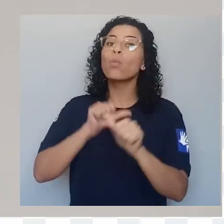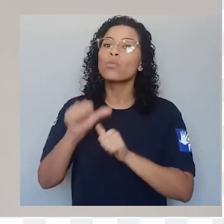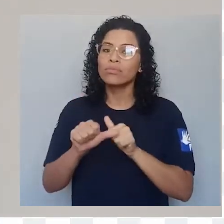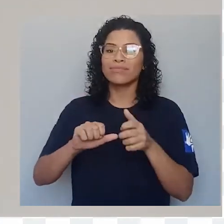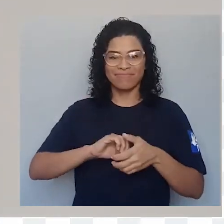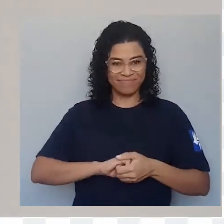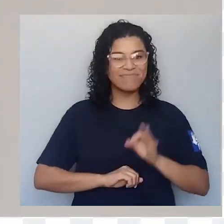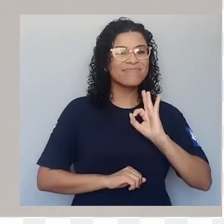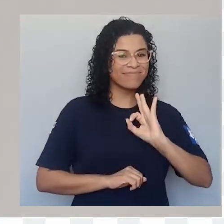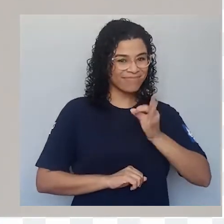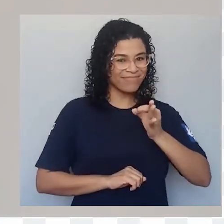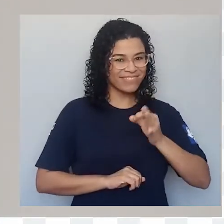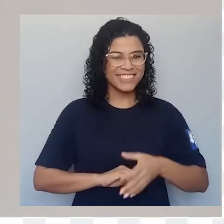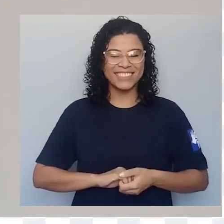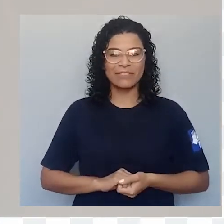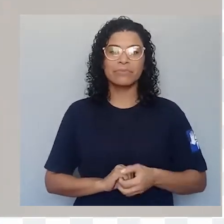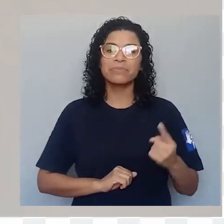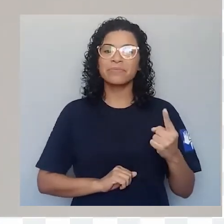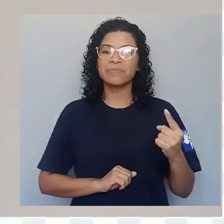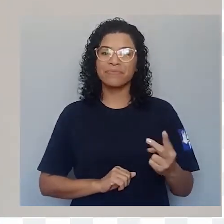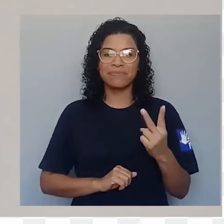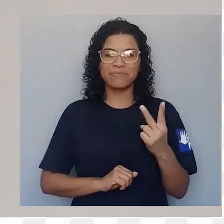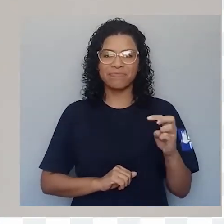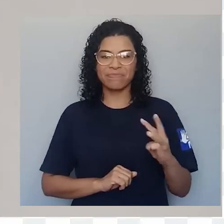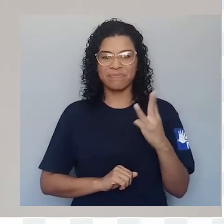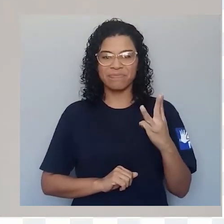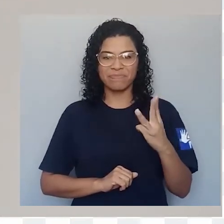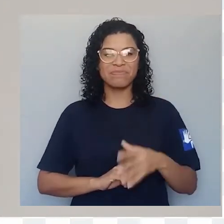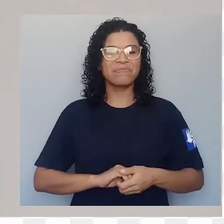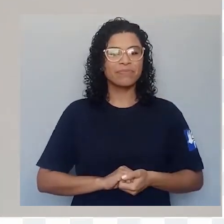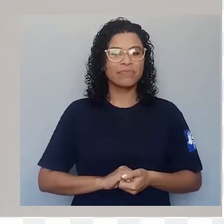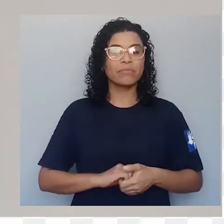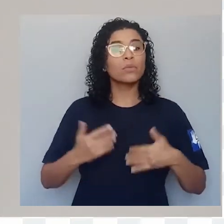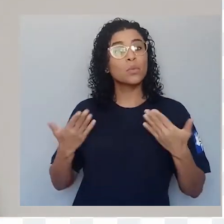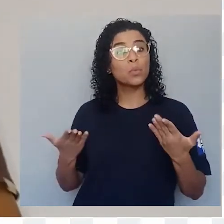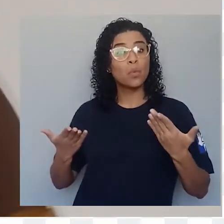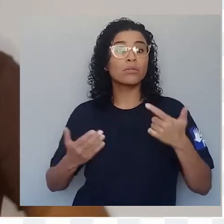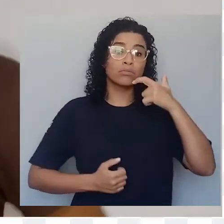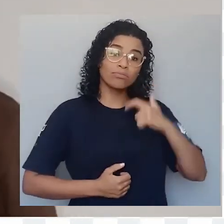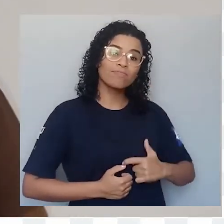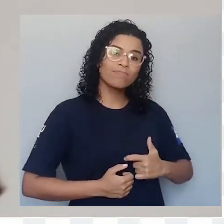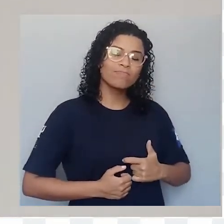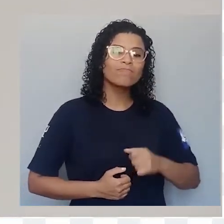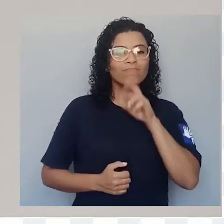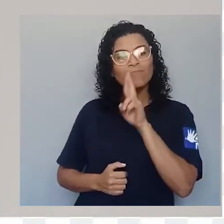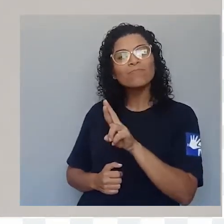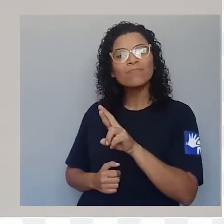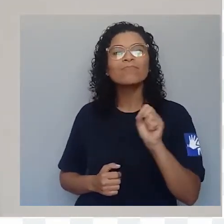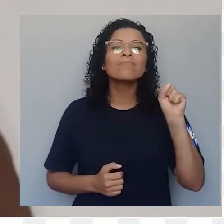eu disser, você diz ao contrário. Vamos lá? É um, é dois, é três. Quando eu digo